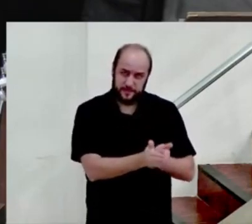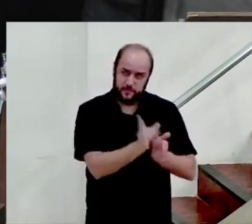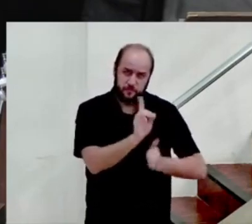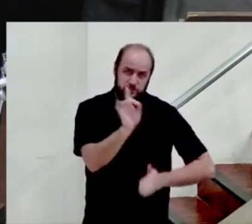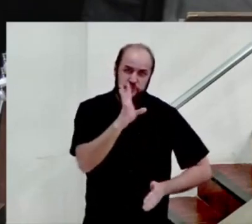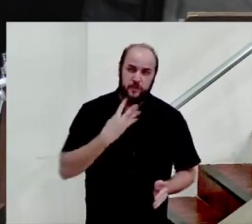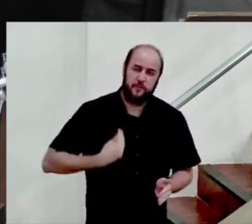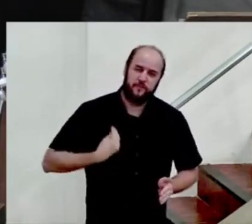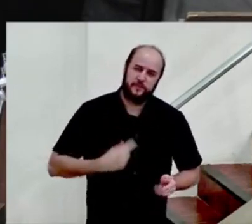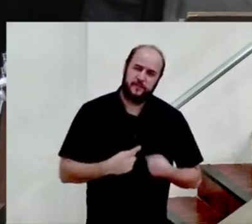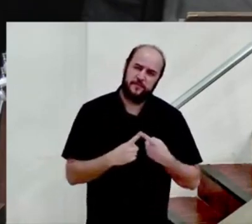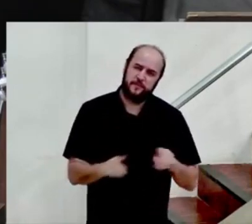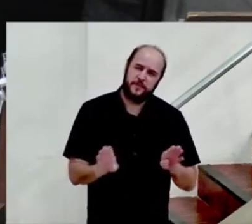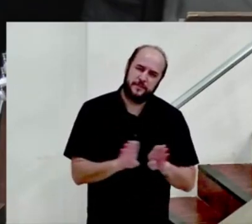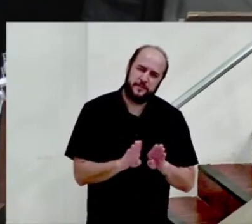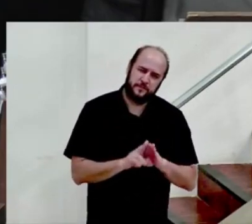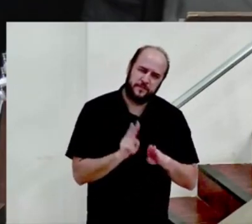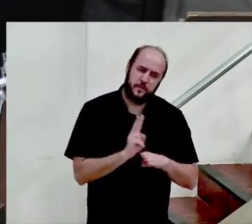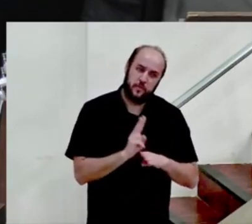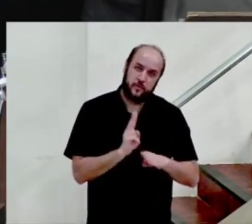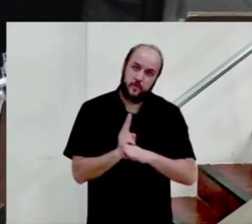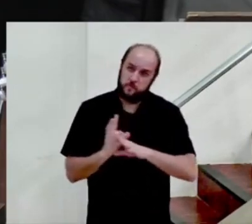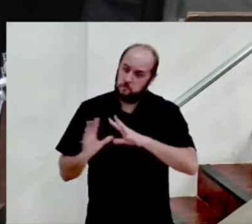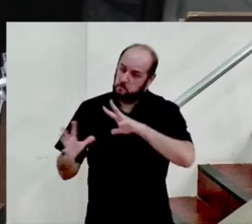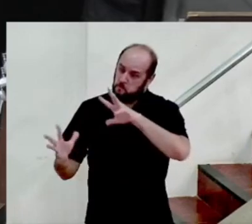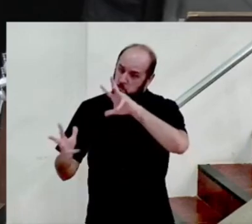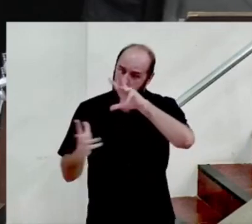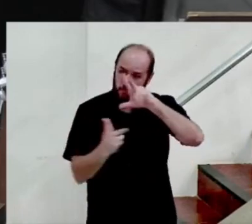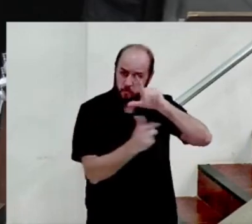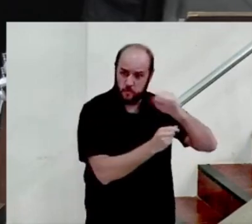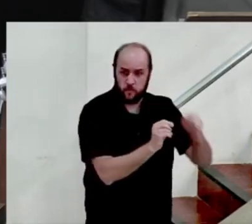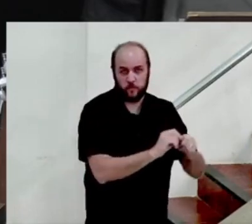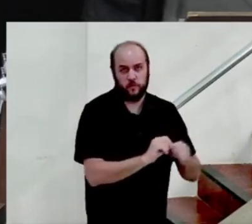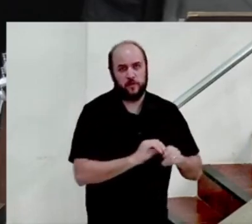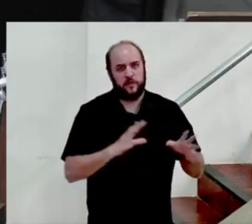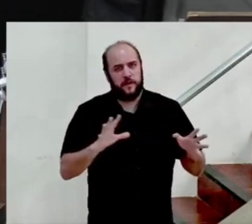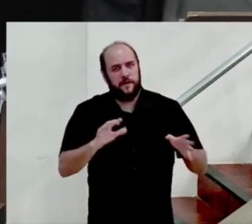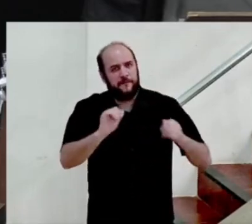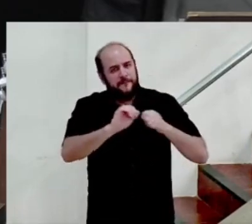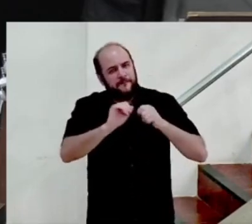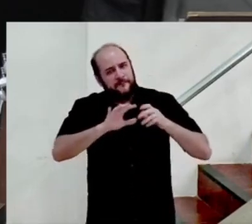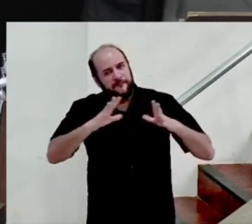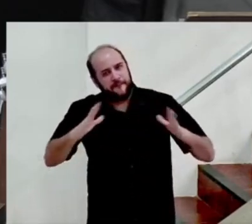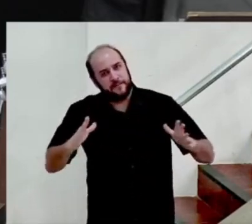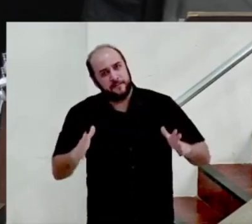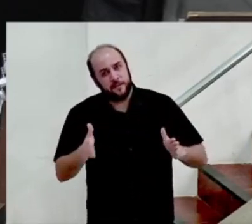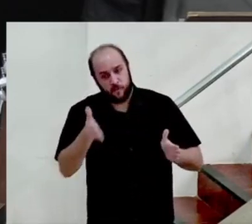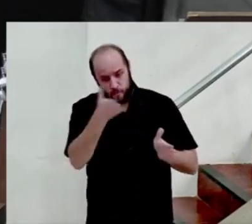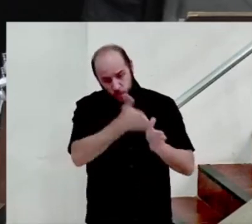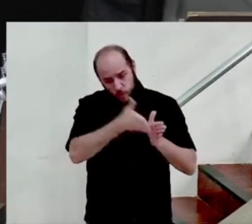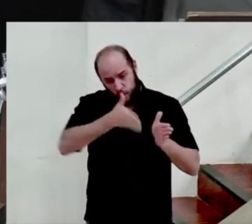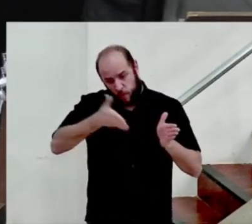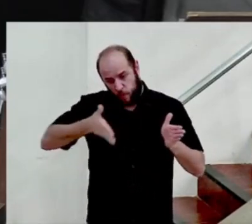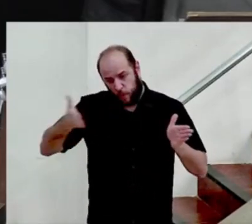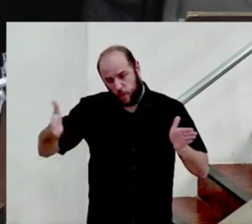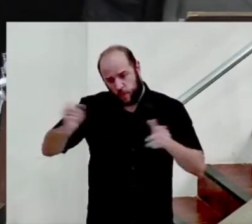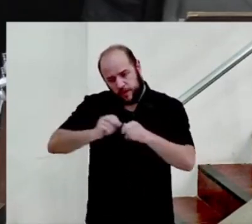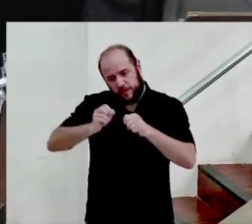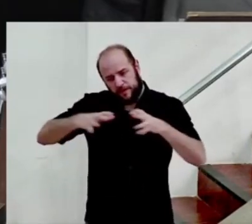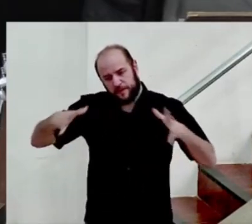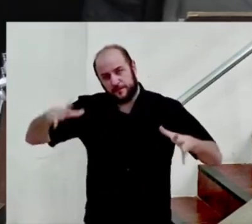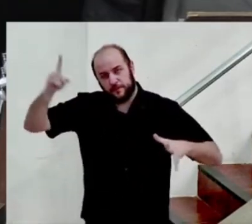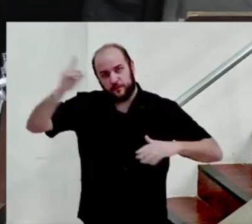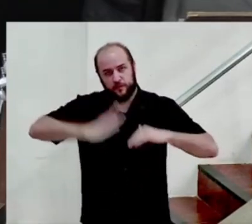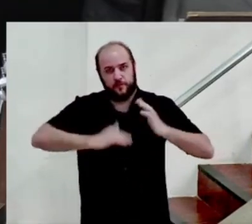também preservaria o cosmos que Ele criou, a criação e a ordem criacional que Ele estabeleceu. Se